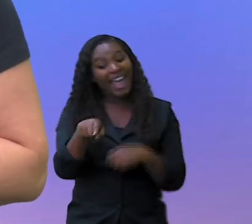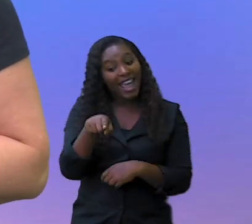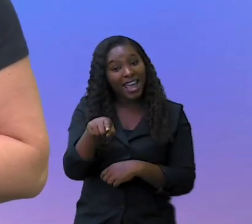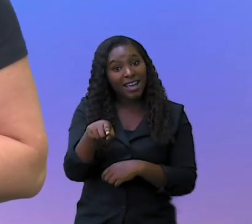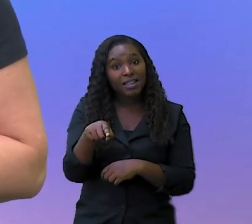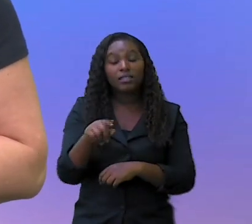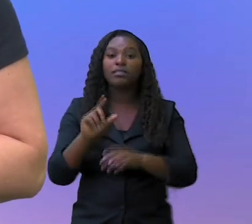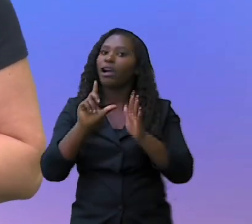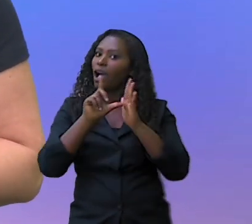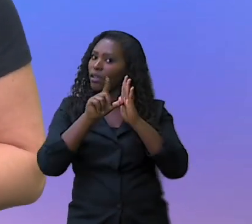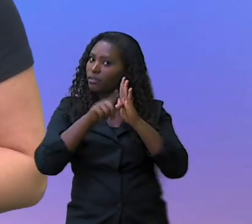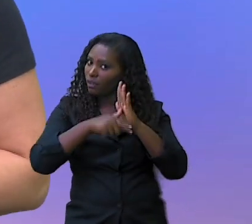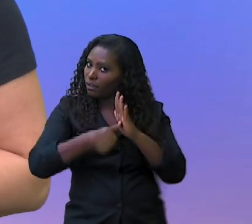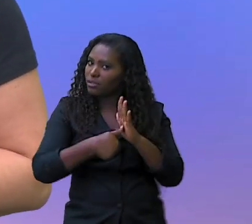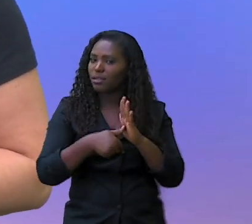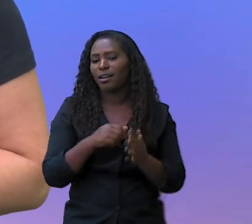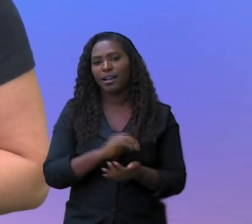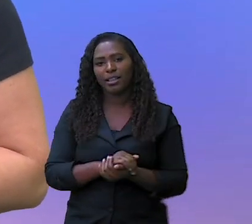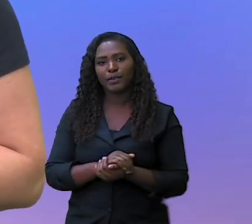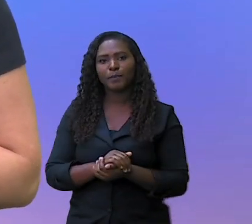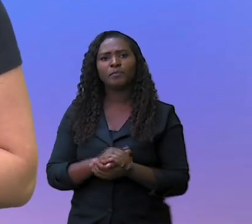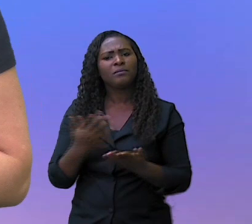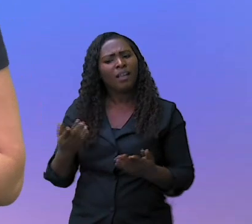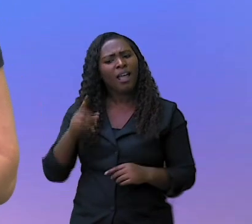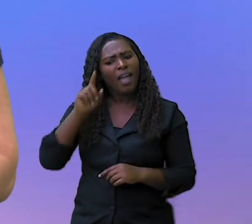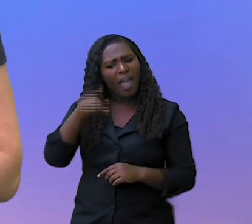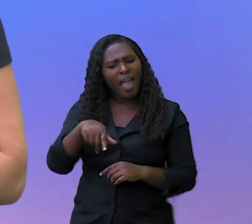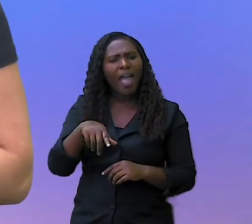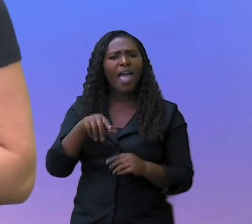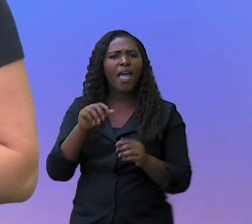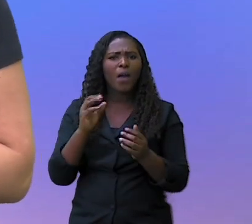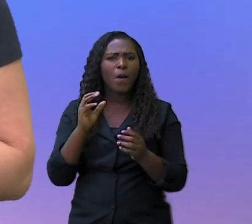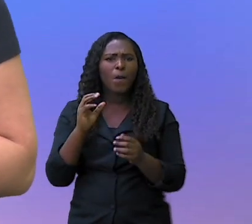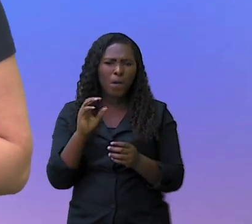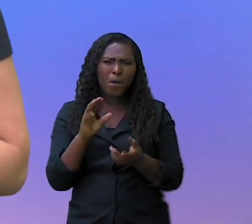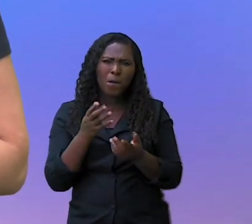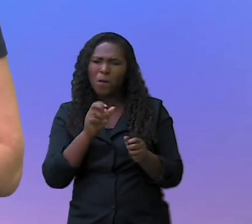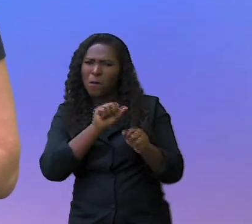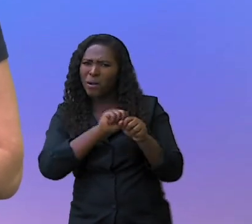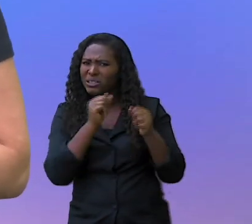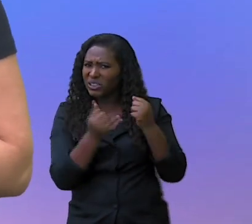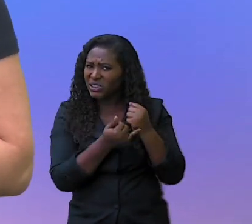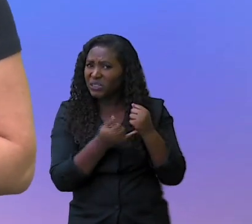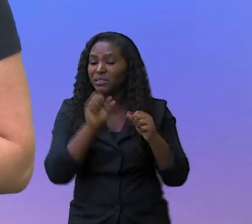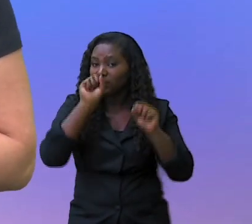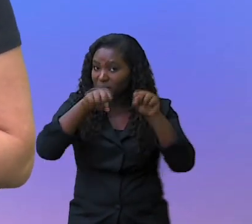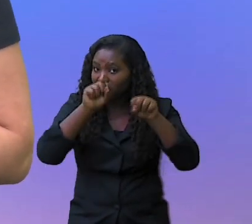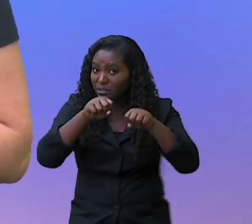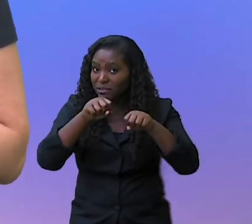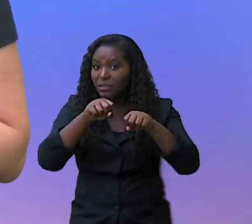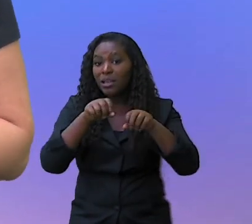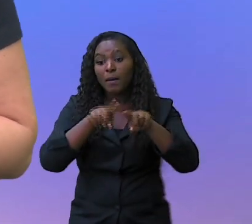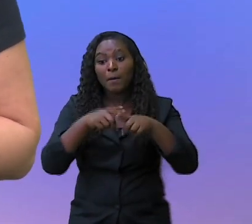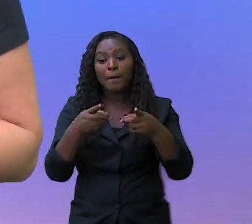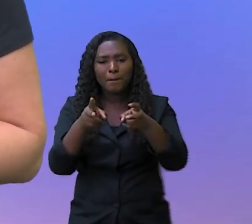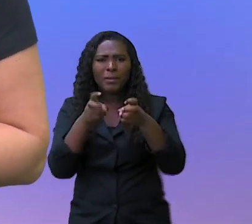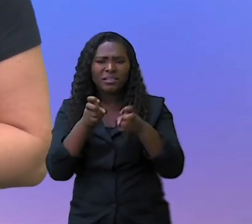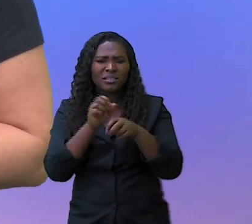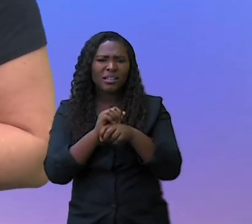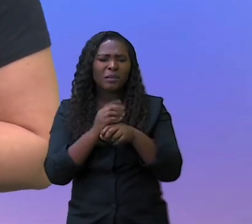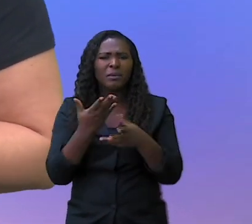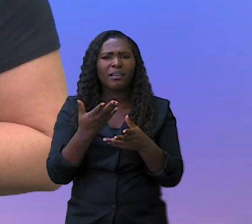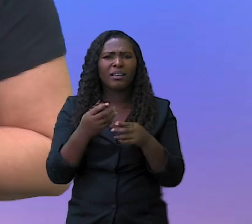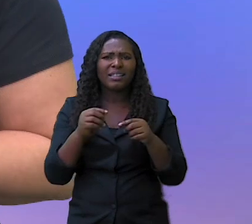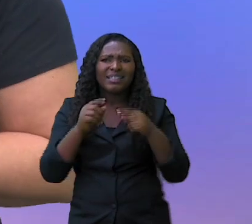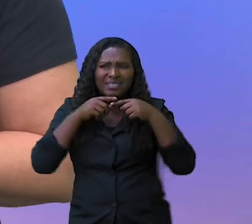adjunto adnominal. É um adjetivo, professora? Sim, é um adjetivo. Mas percebam que ele pode até ser retirado aí,